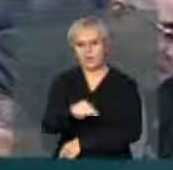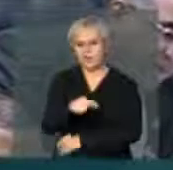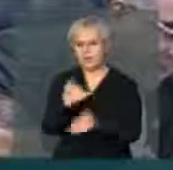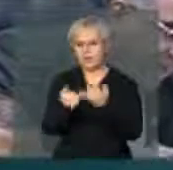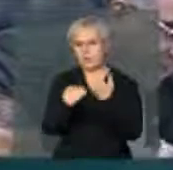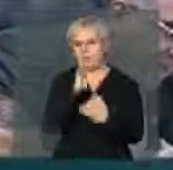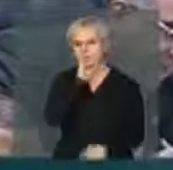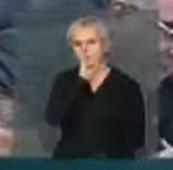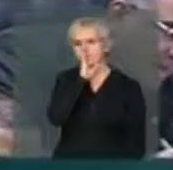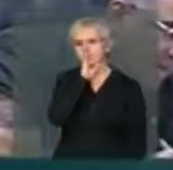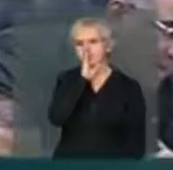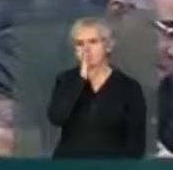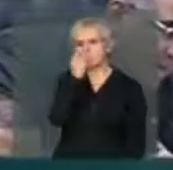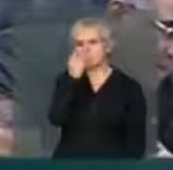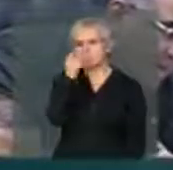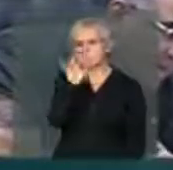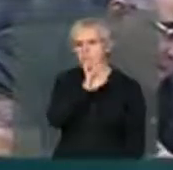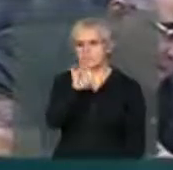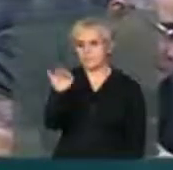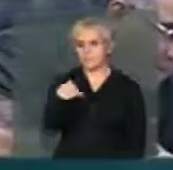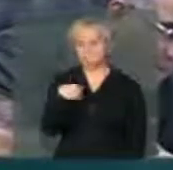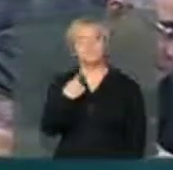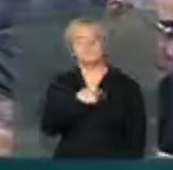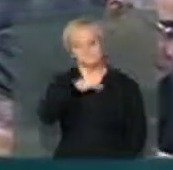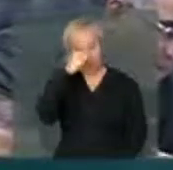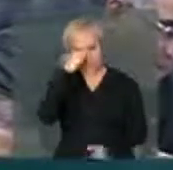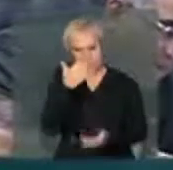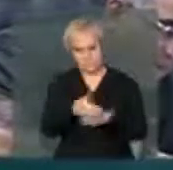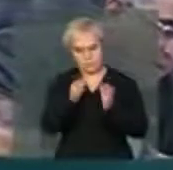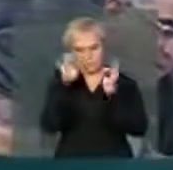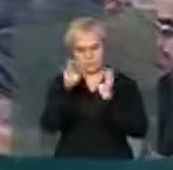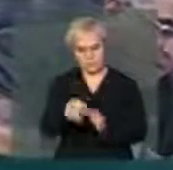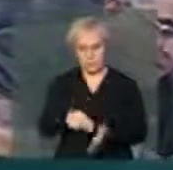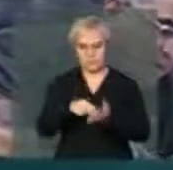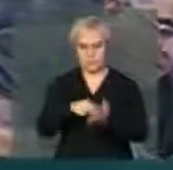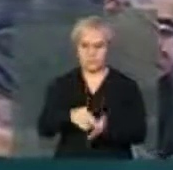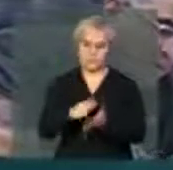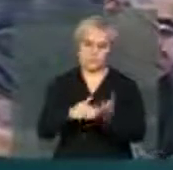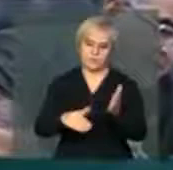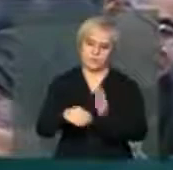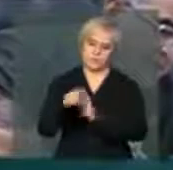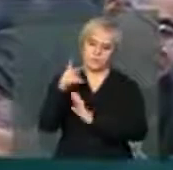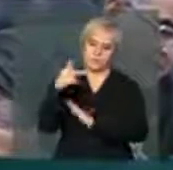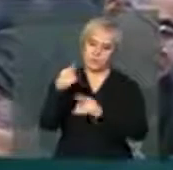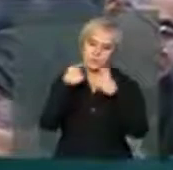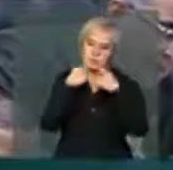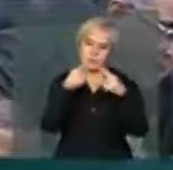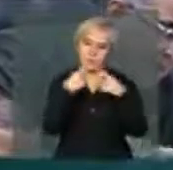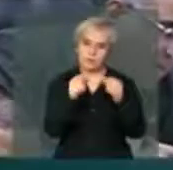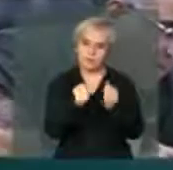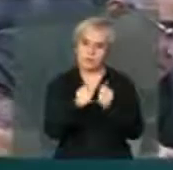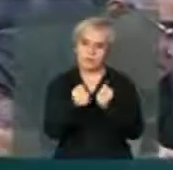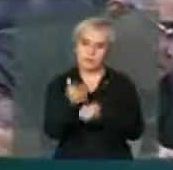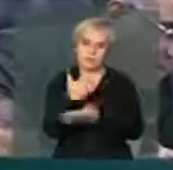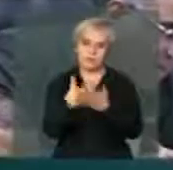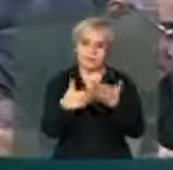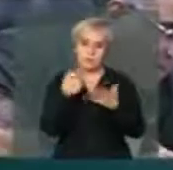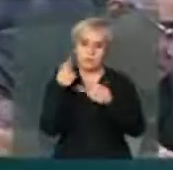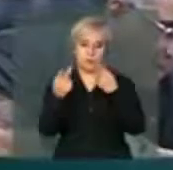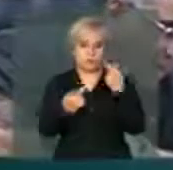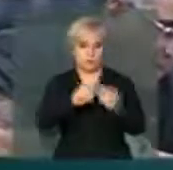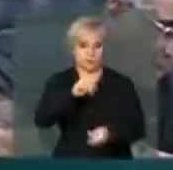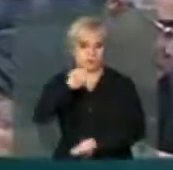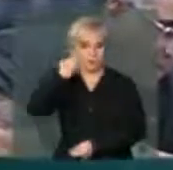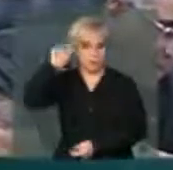aqui em Brasília. Temos absoluta convicção que todas as suas críticas, levantadas